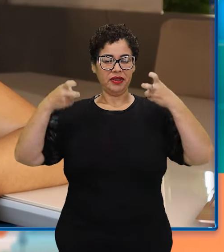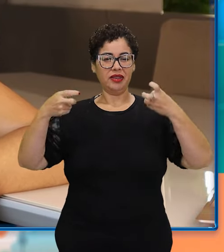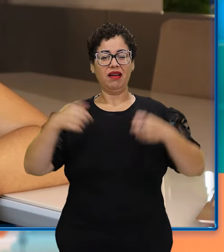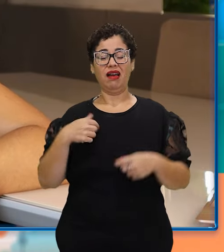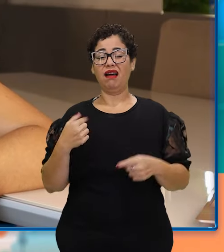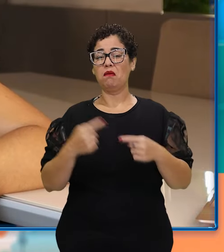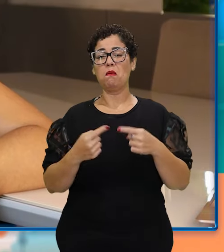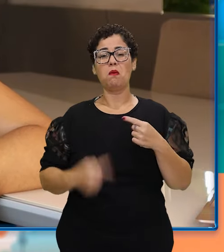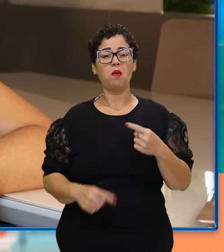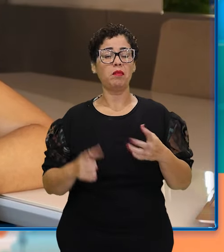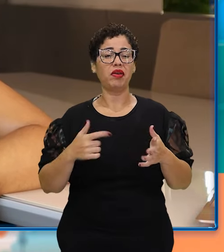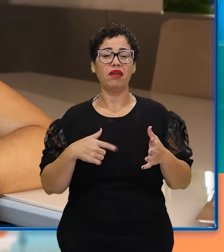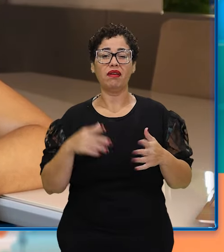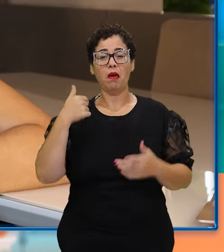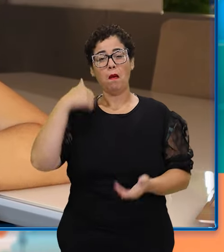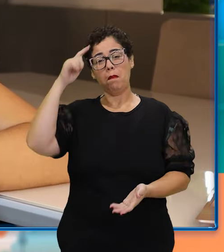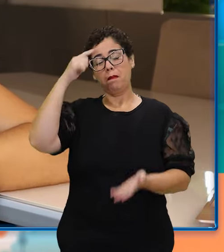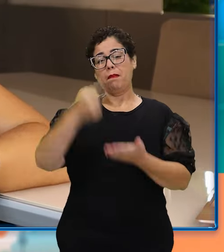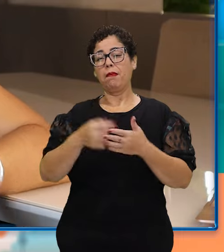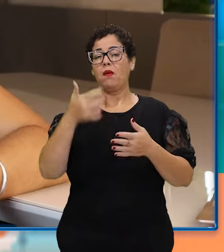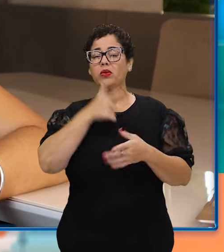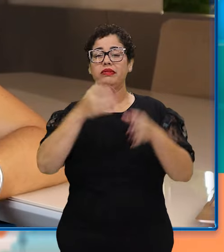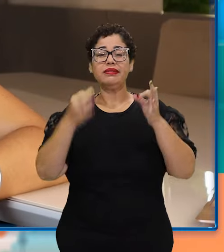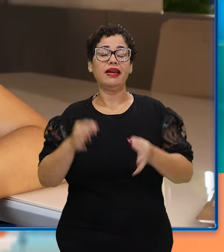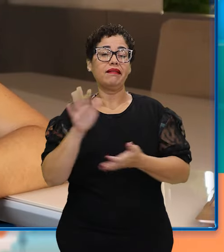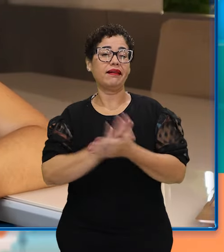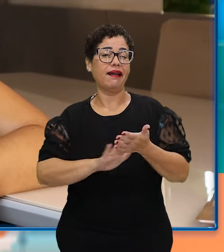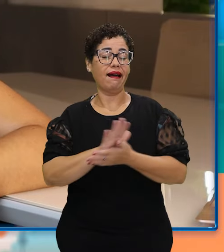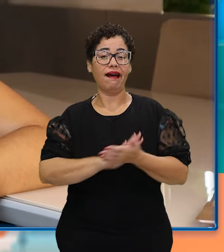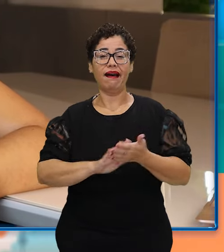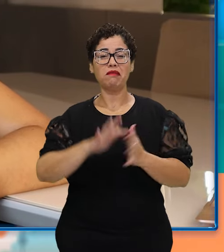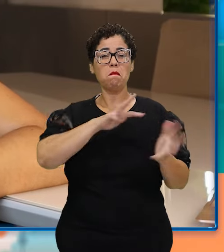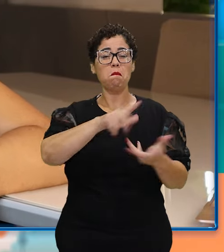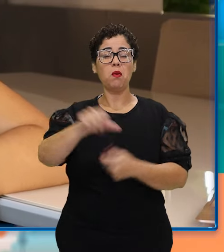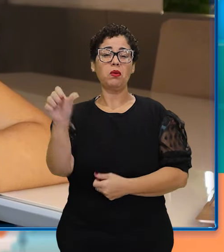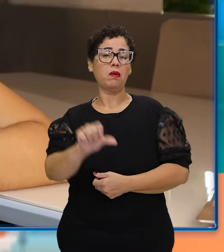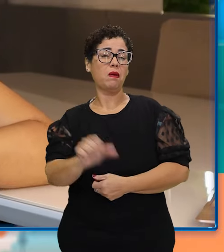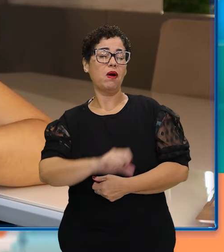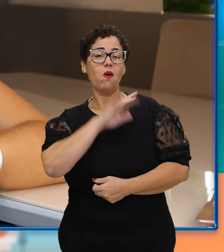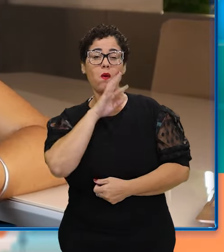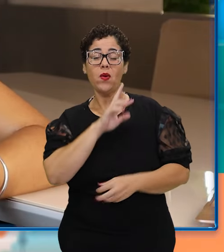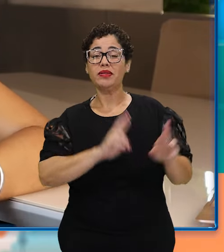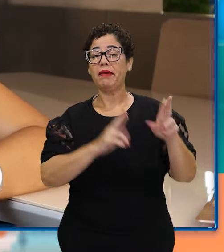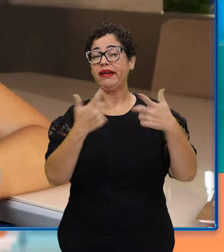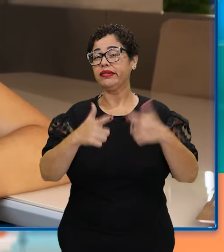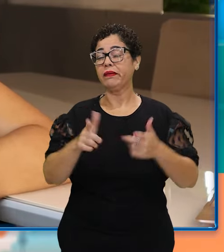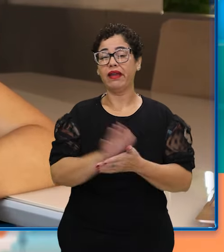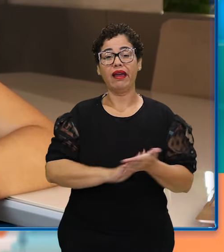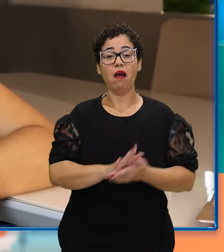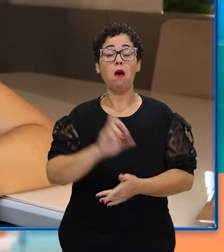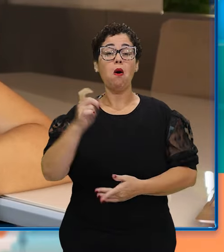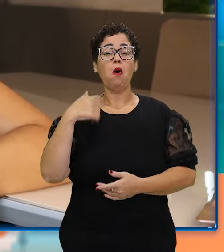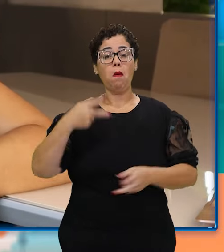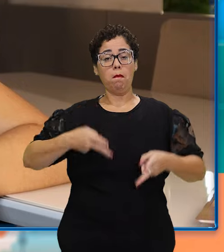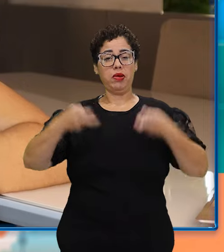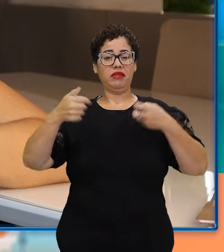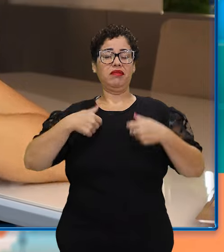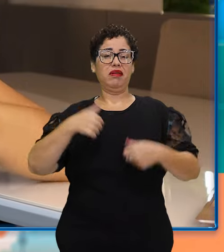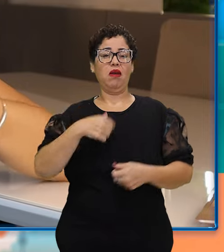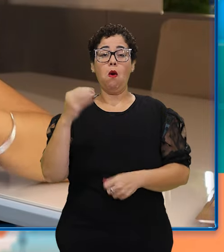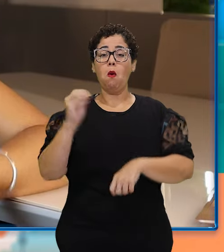como inadequado, acreditar que nada dará certo, que o mundo é um lugar ruim e sem esperança, ou até mesmo se perceber